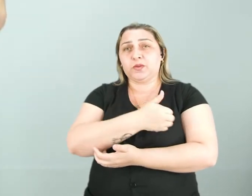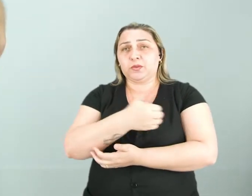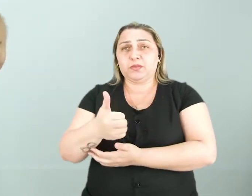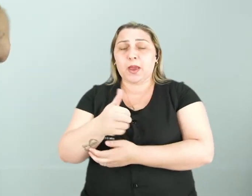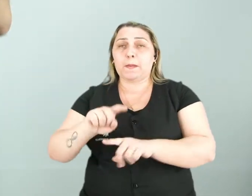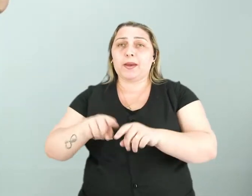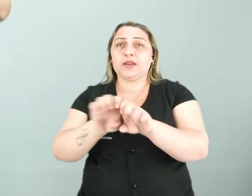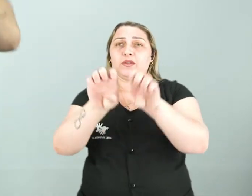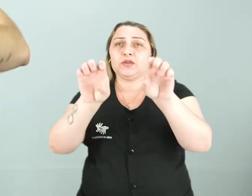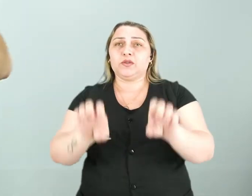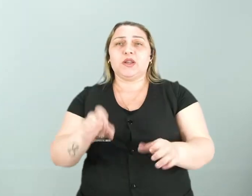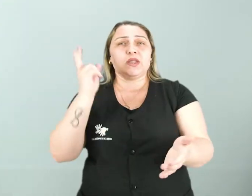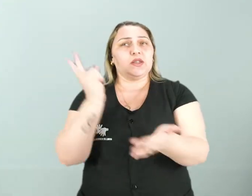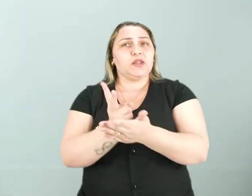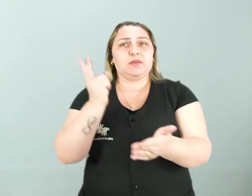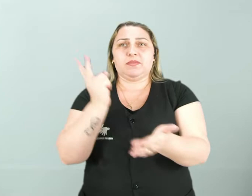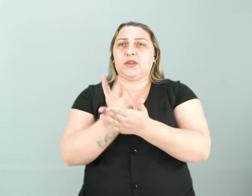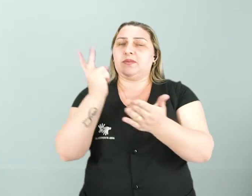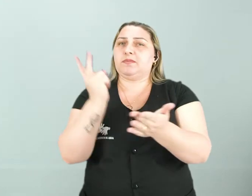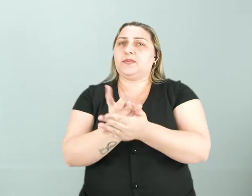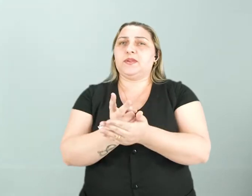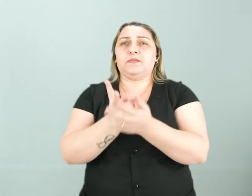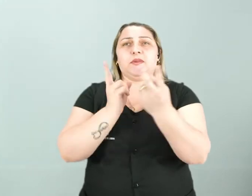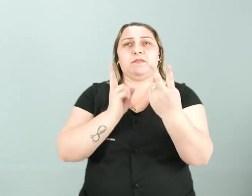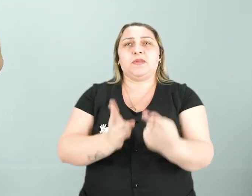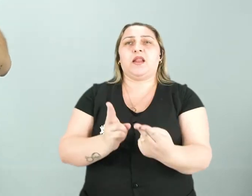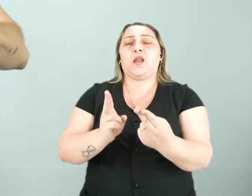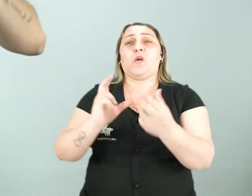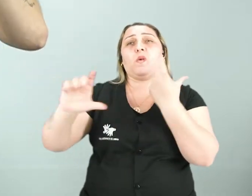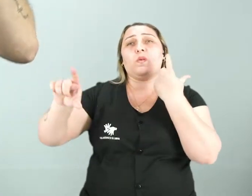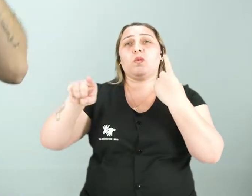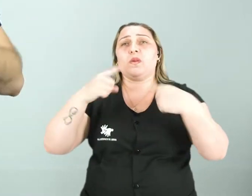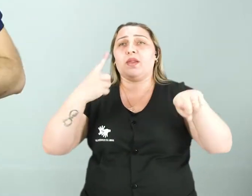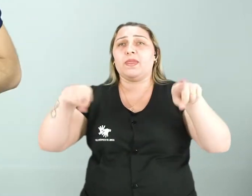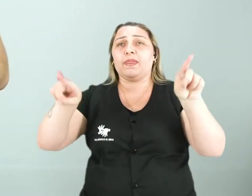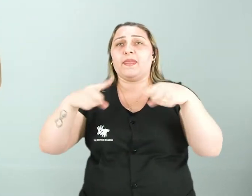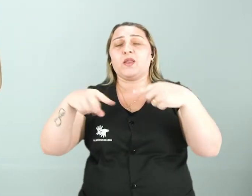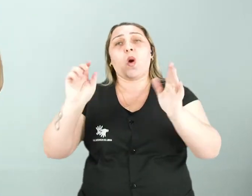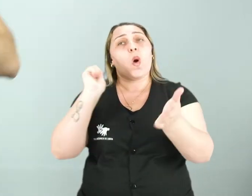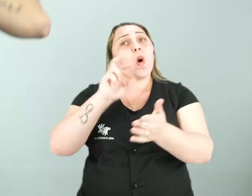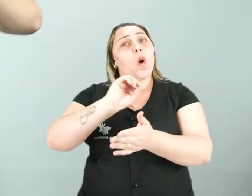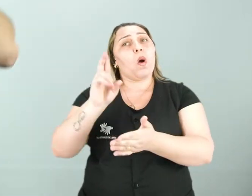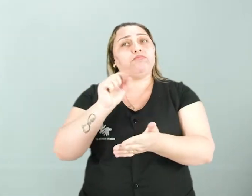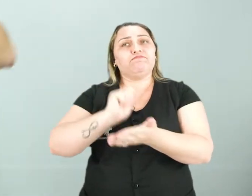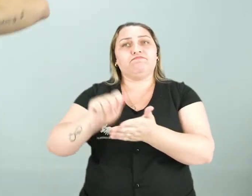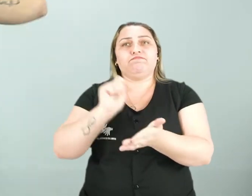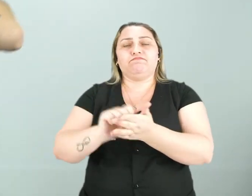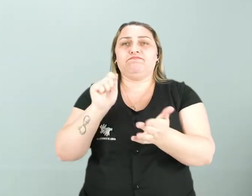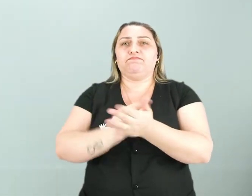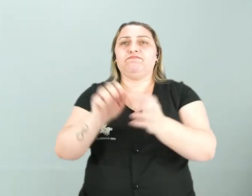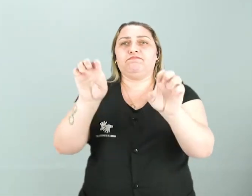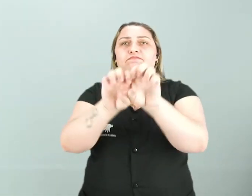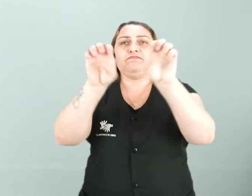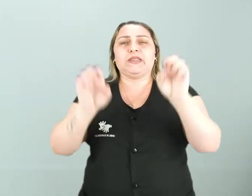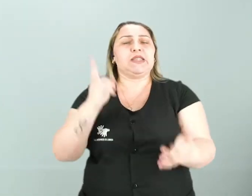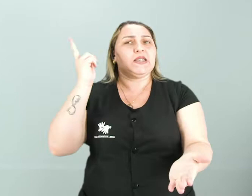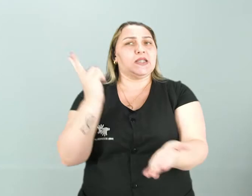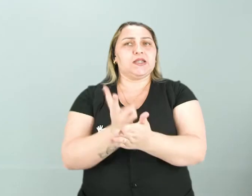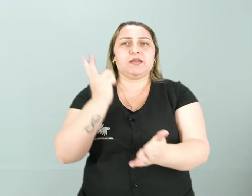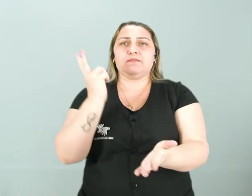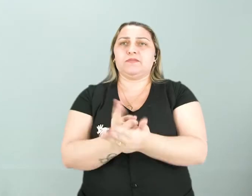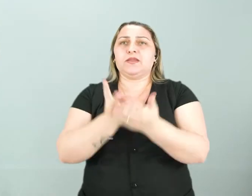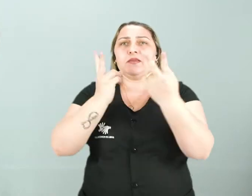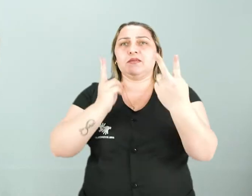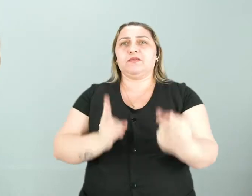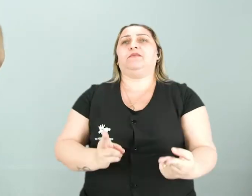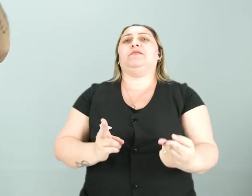a estrutura dele sempre será a mesma. Ou cantado ou escrito, a sua estrutura sempre vai ser